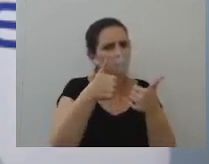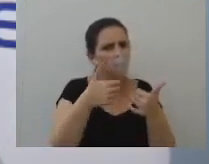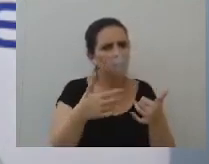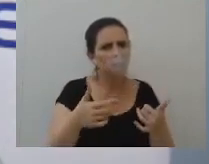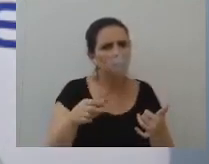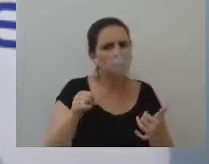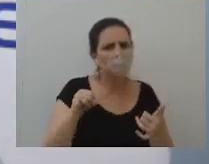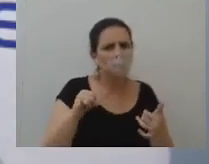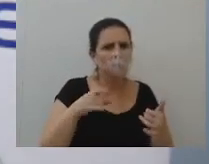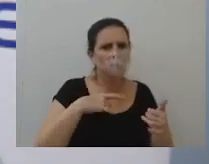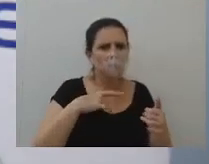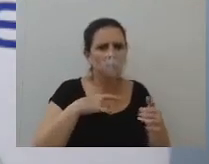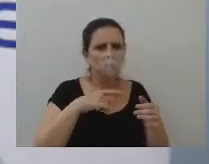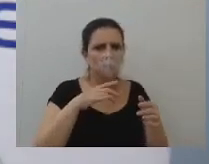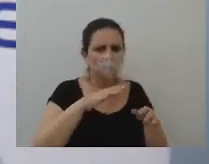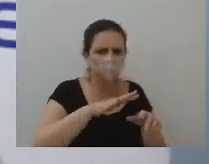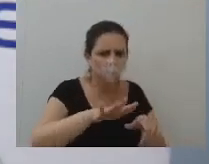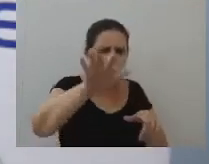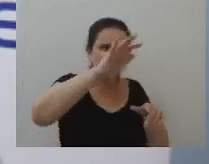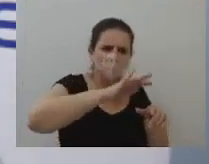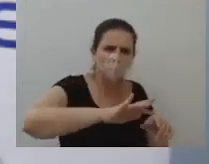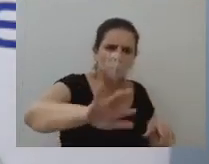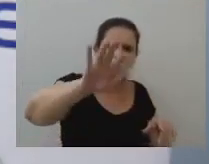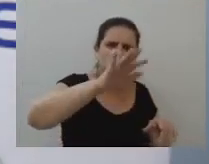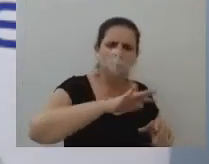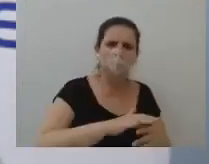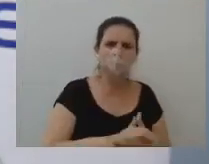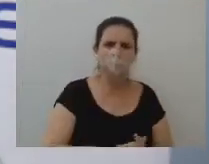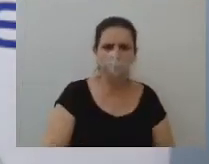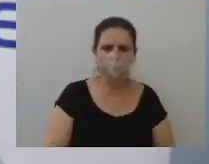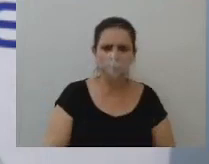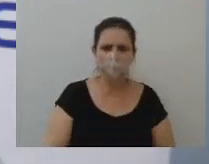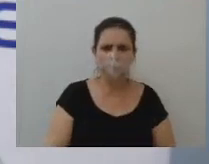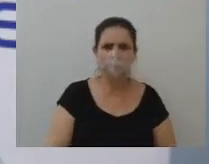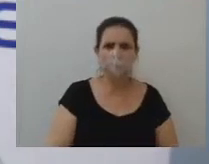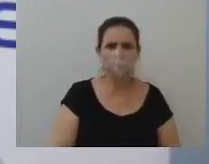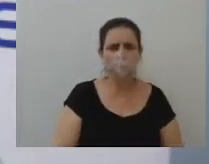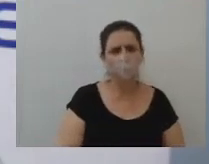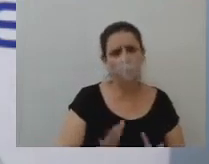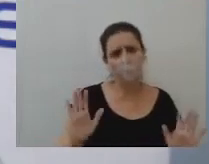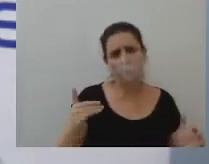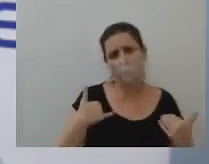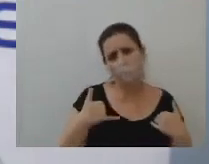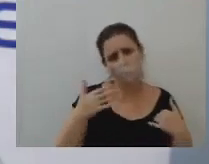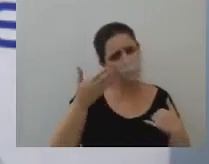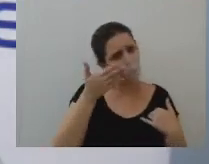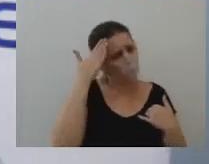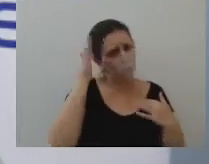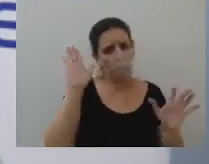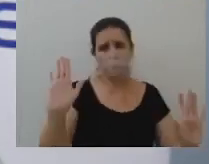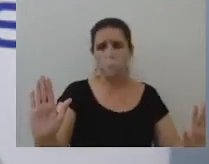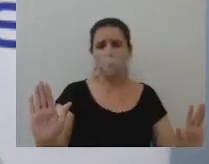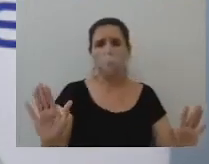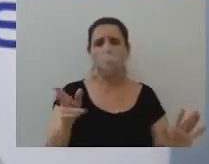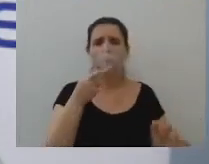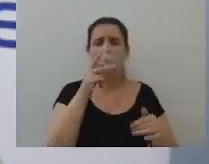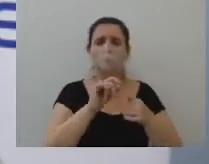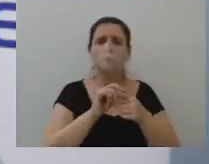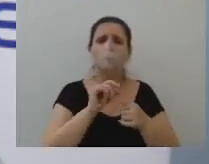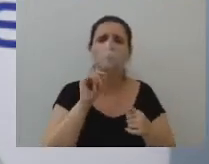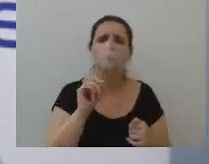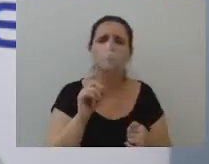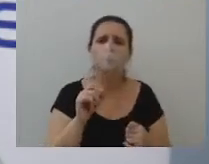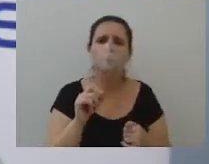um fluxo constante aqui dentro dele. E como eu não sou bom nisso, eu decidi fazer o